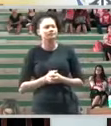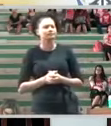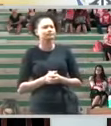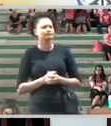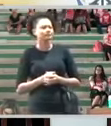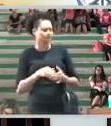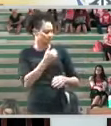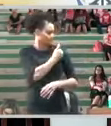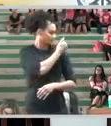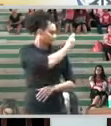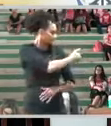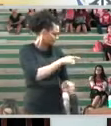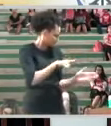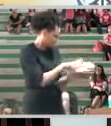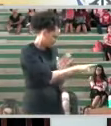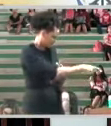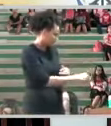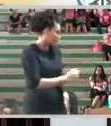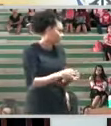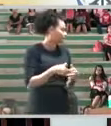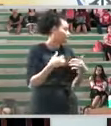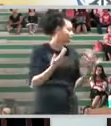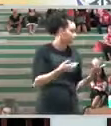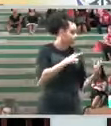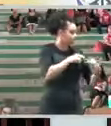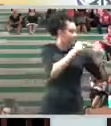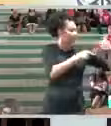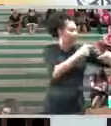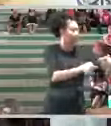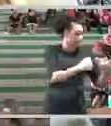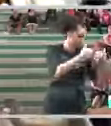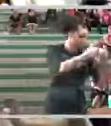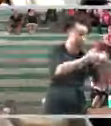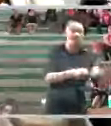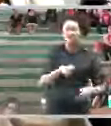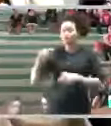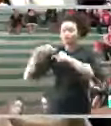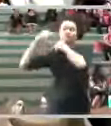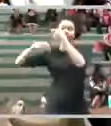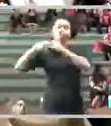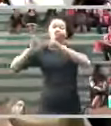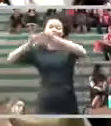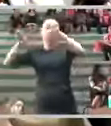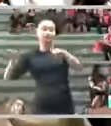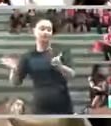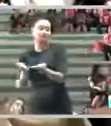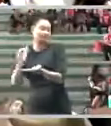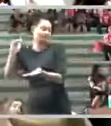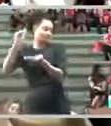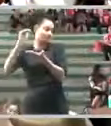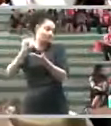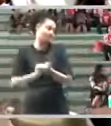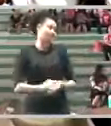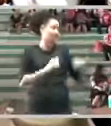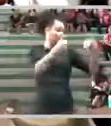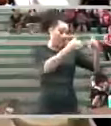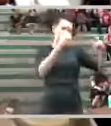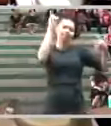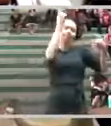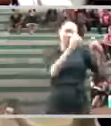Pergunta para quem está ao teu lado: tu faz parte da geração da arca ou do caixote? Arca só é arca com a presença de